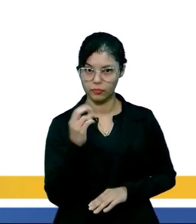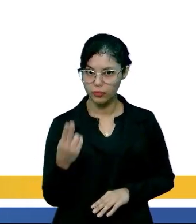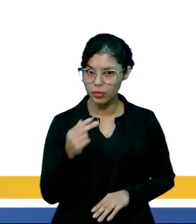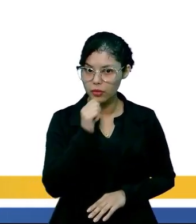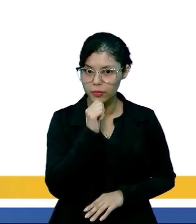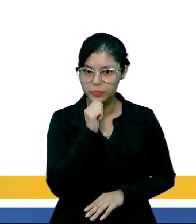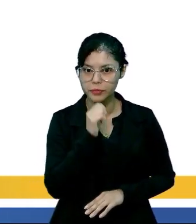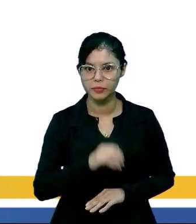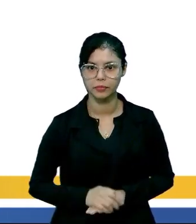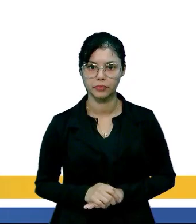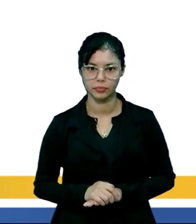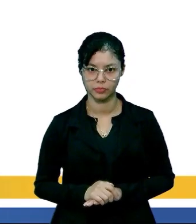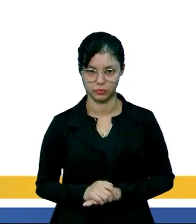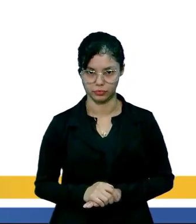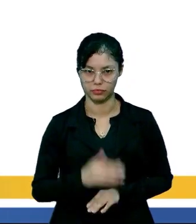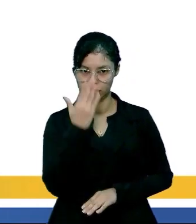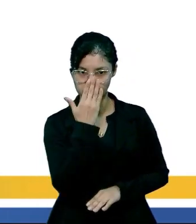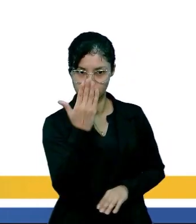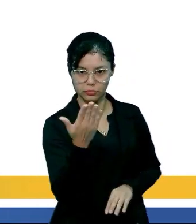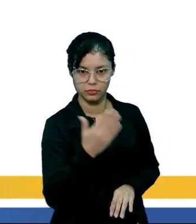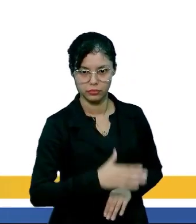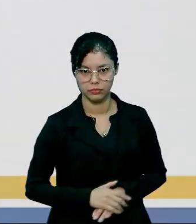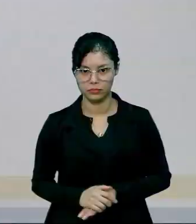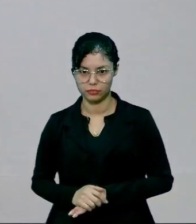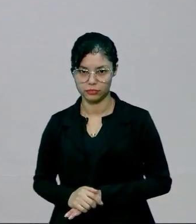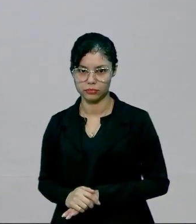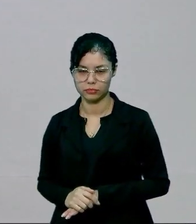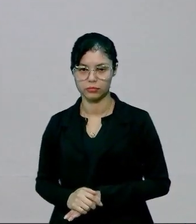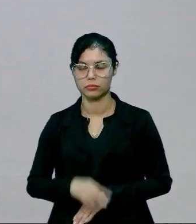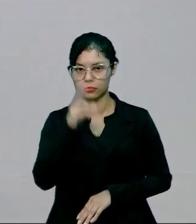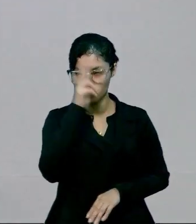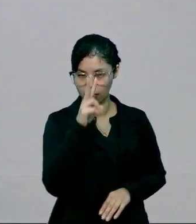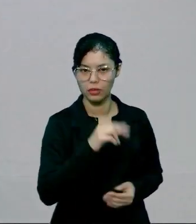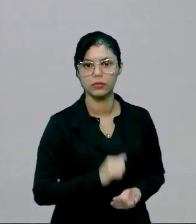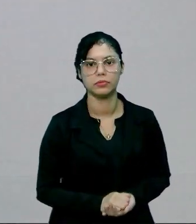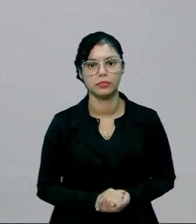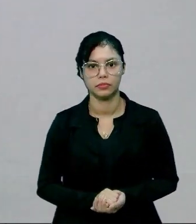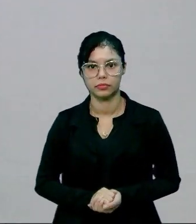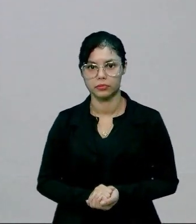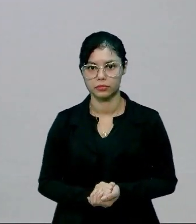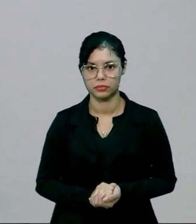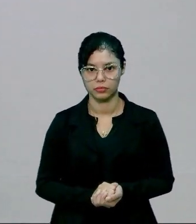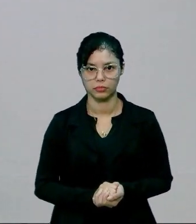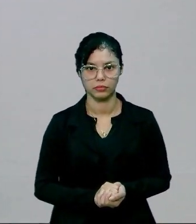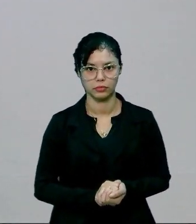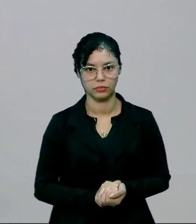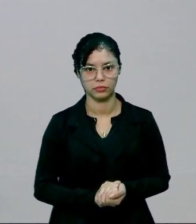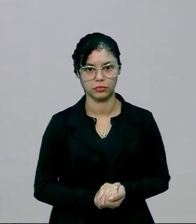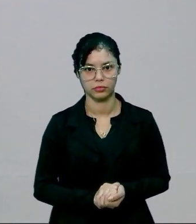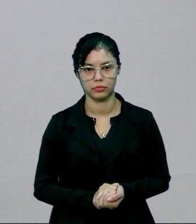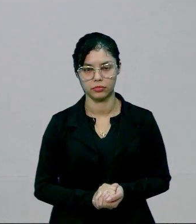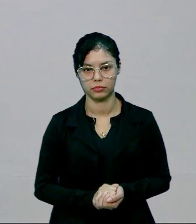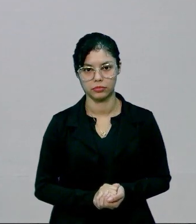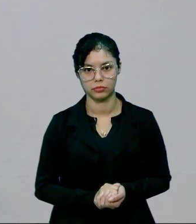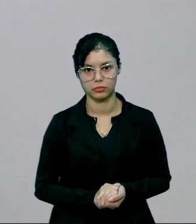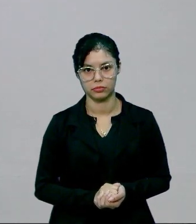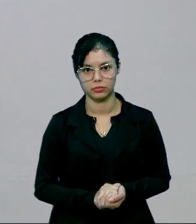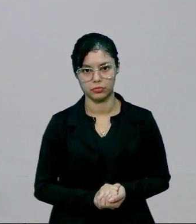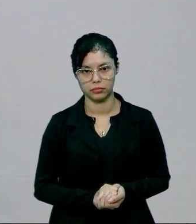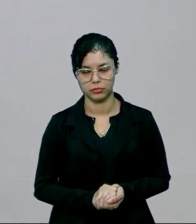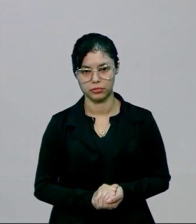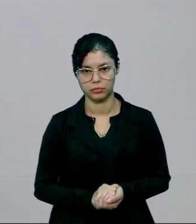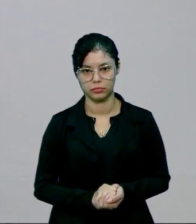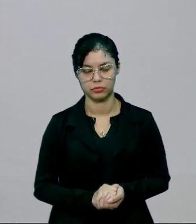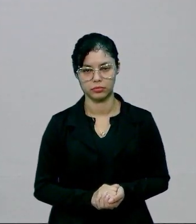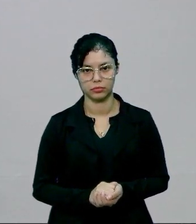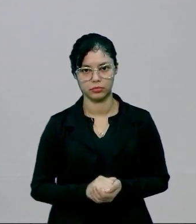seja, aquele aqui da frente. Lembra que a gente está trabalhando os cortes